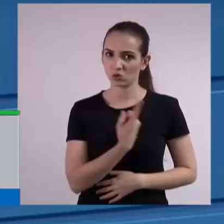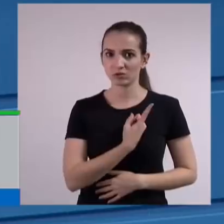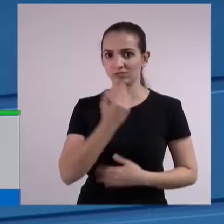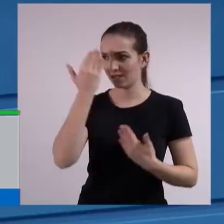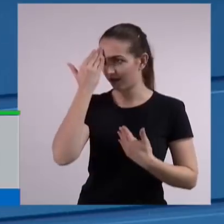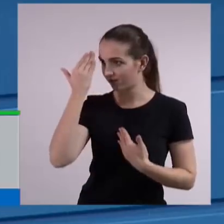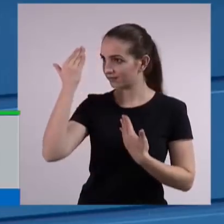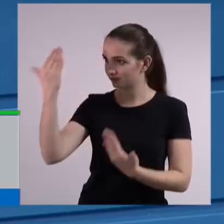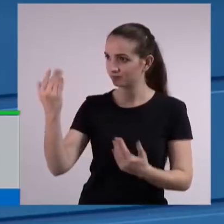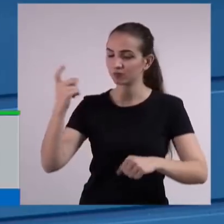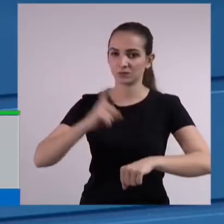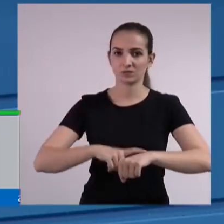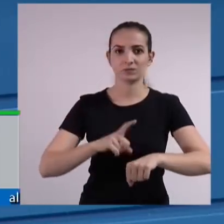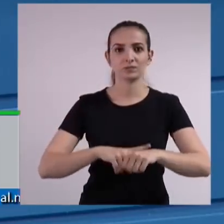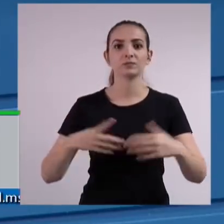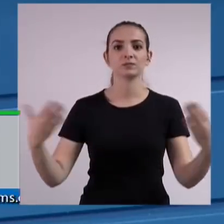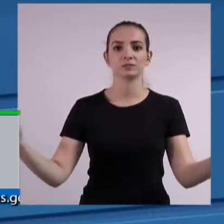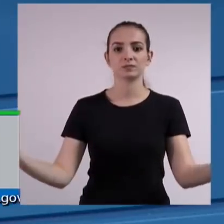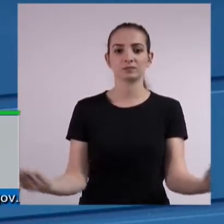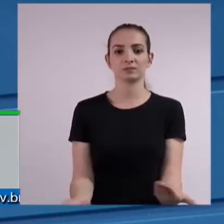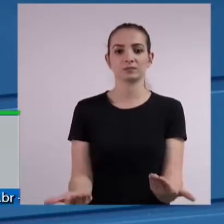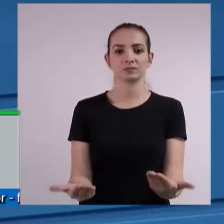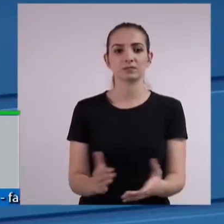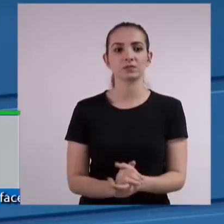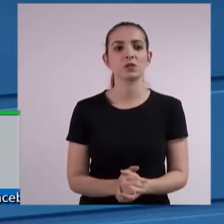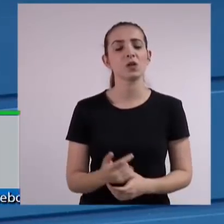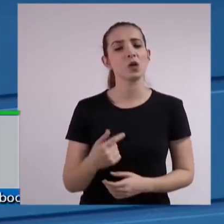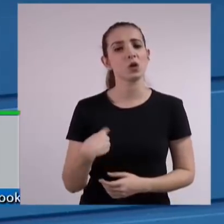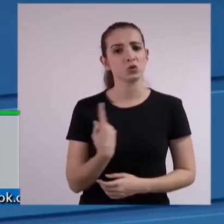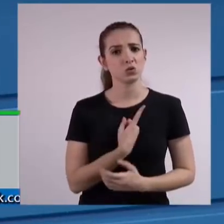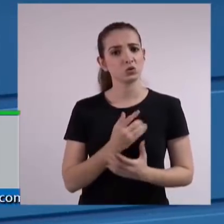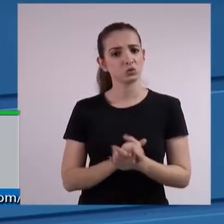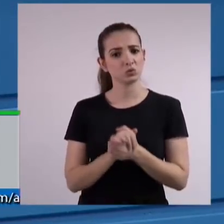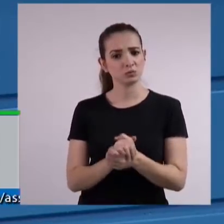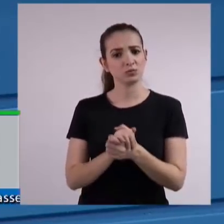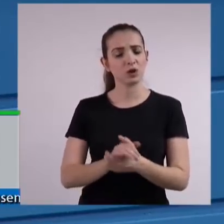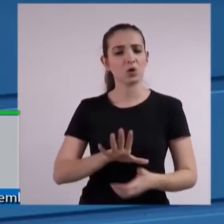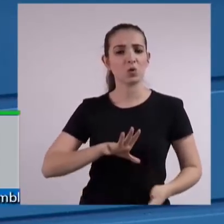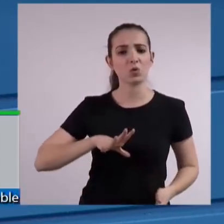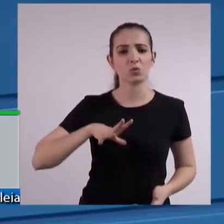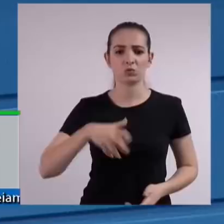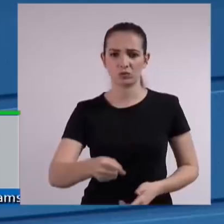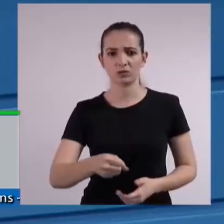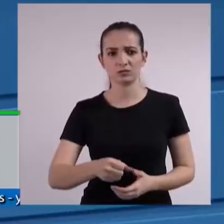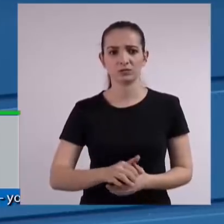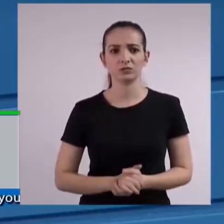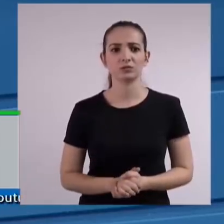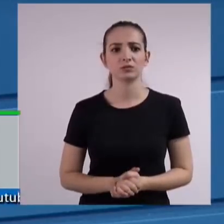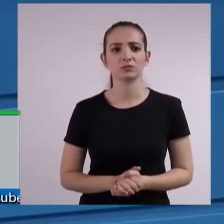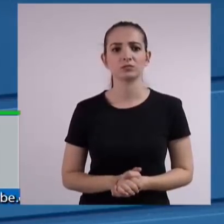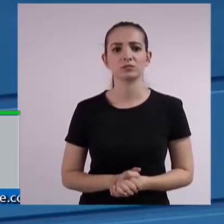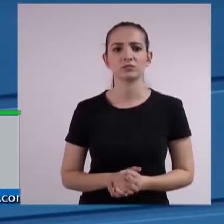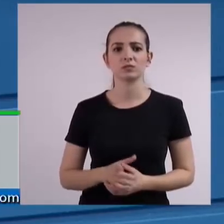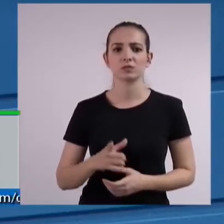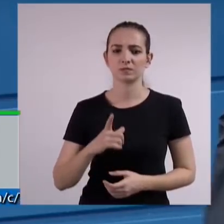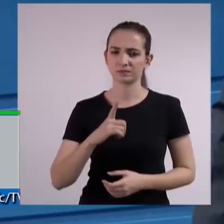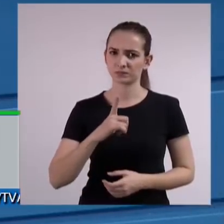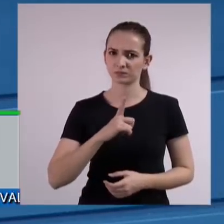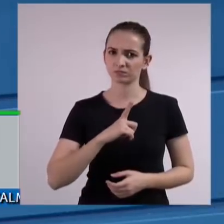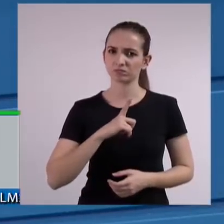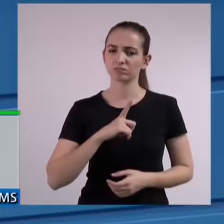agradecimento neste momento. Venho cumprimentar pela coragem, pelo desprendimento,